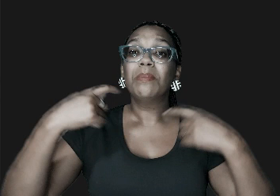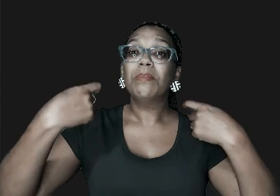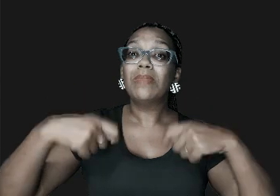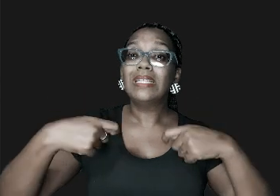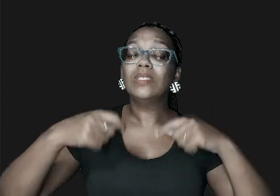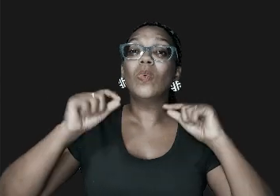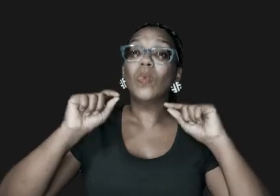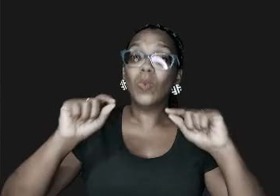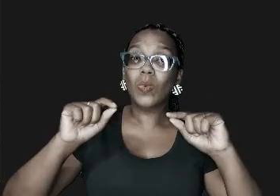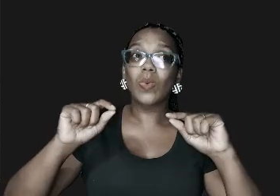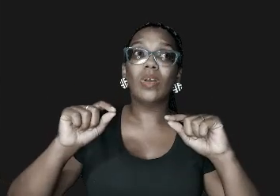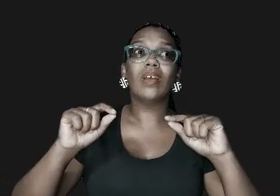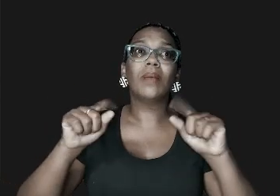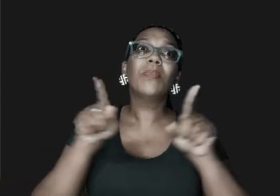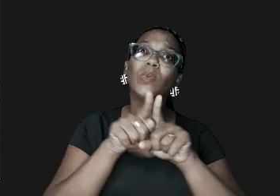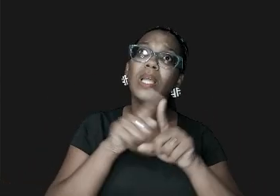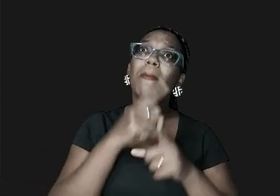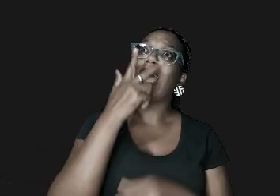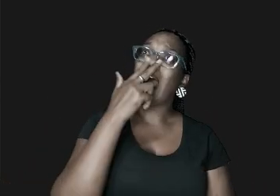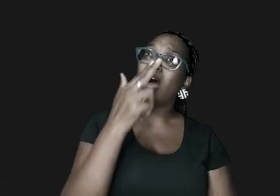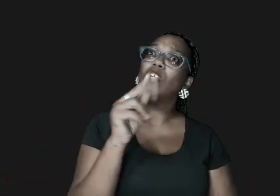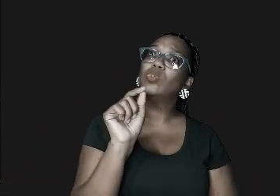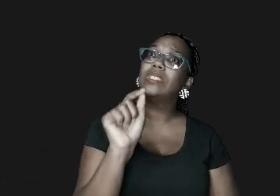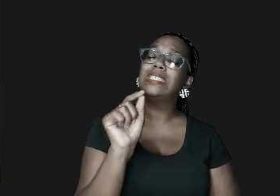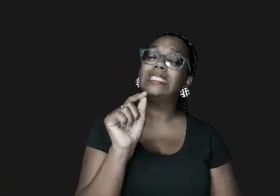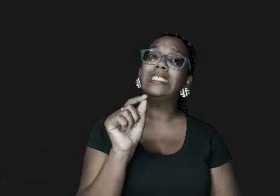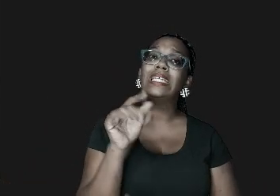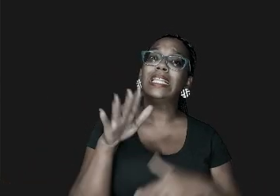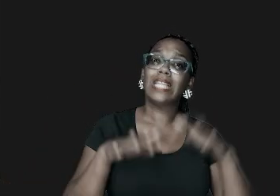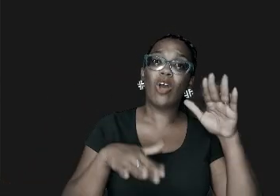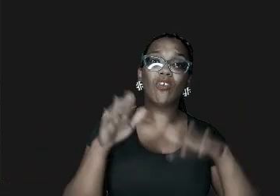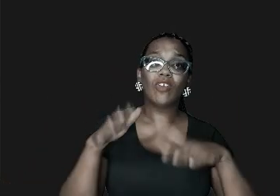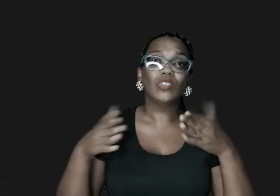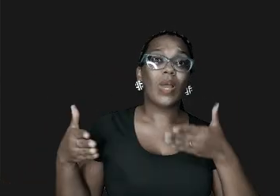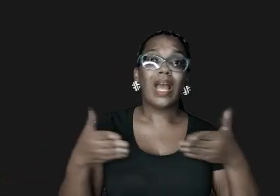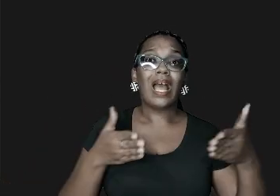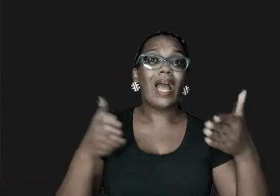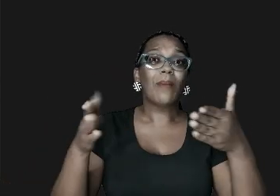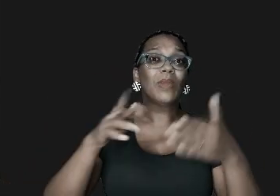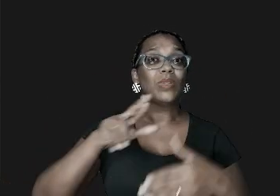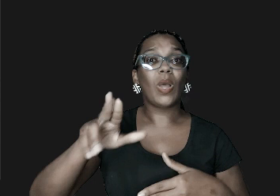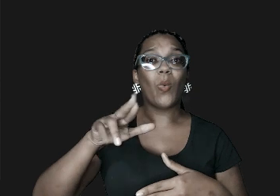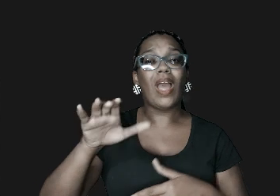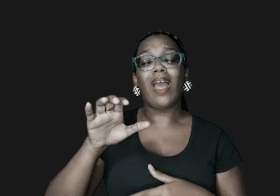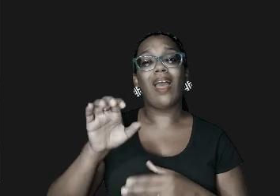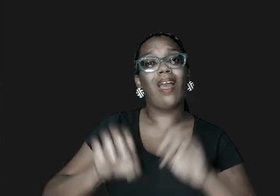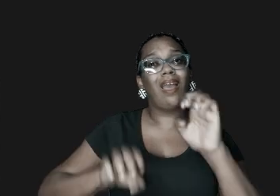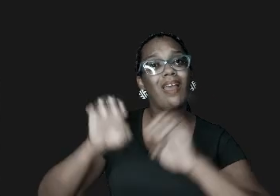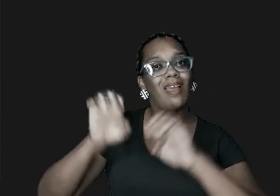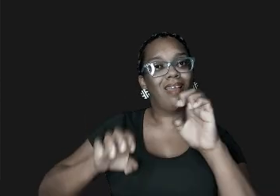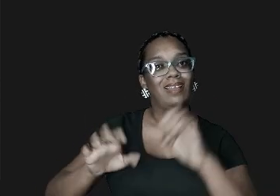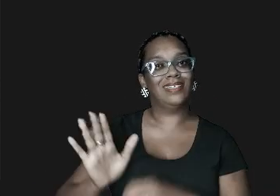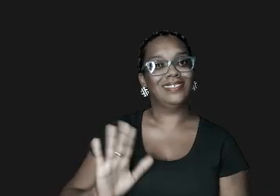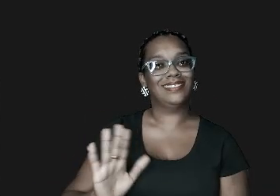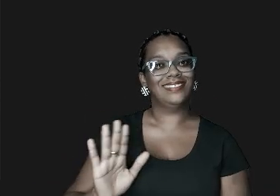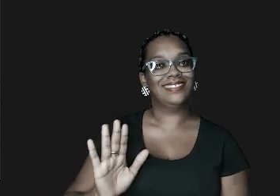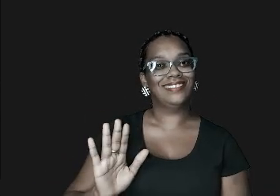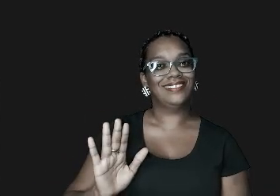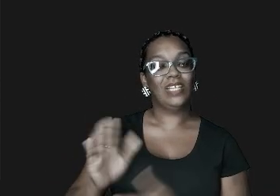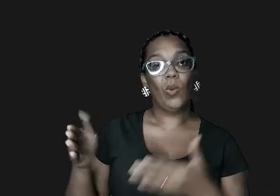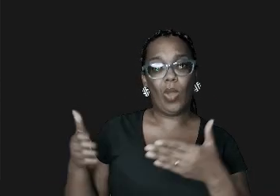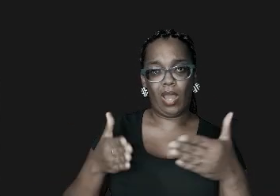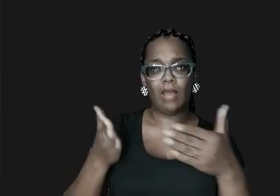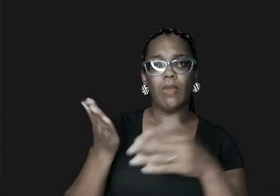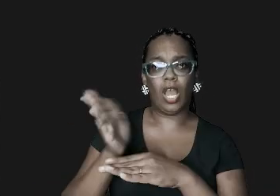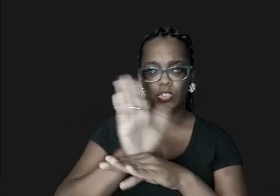é suficiente o que a gente precisa e também acho que que talvez o caminho não seja o caminho